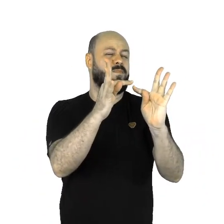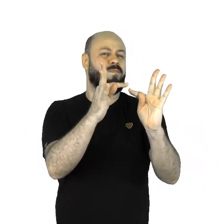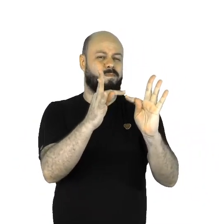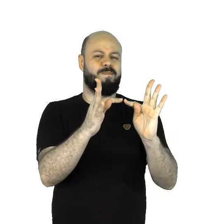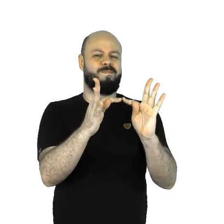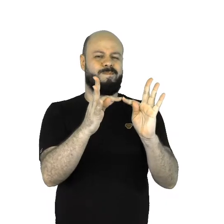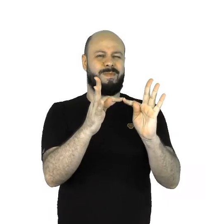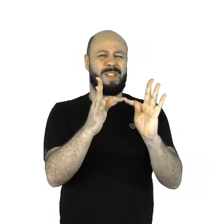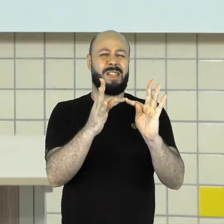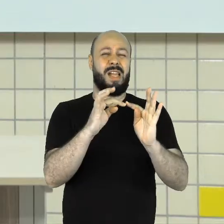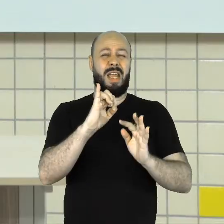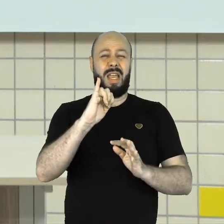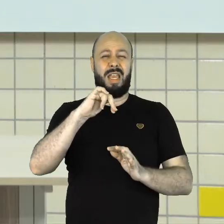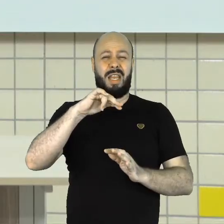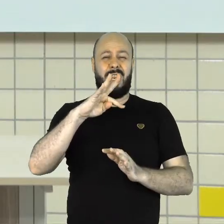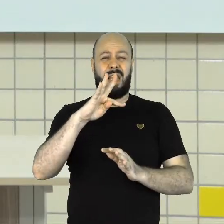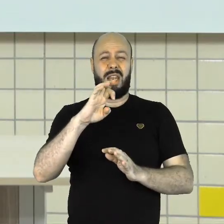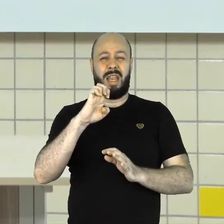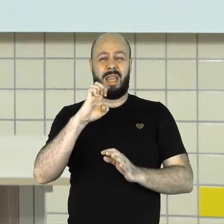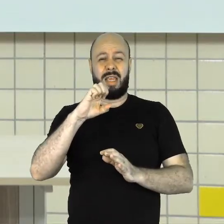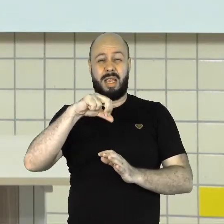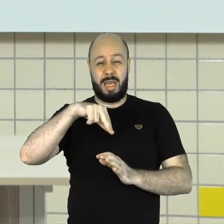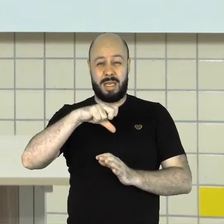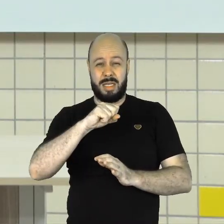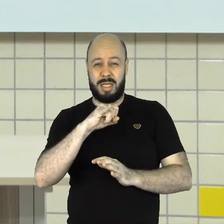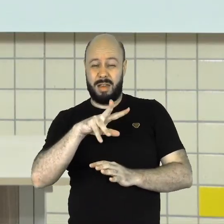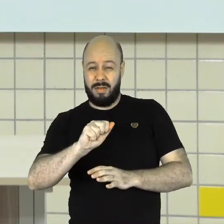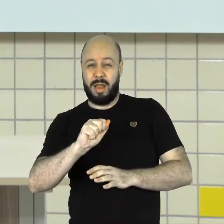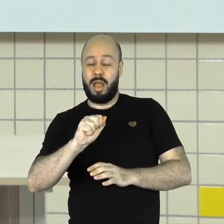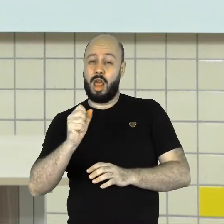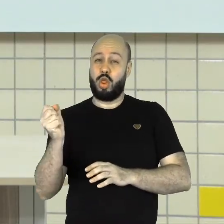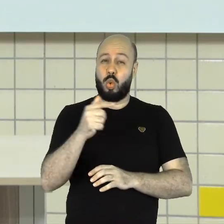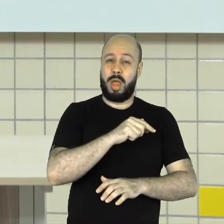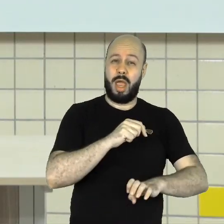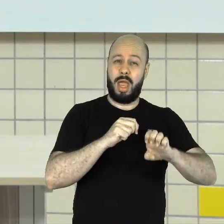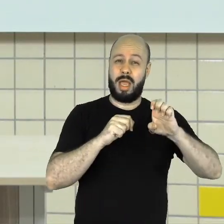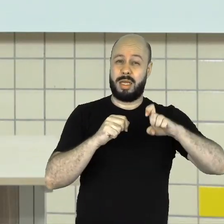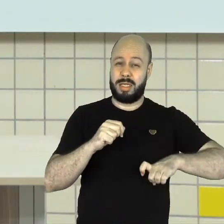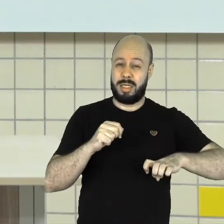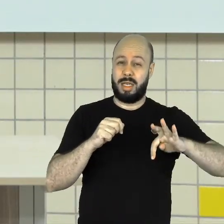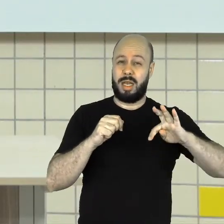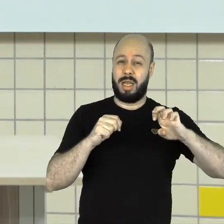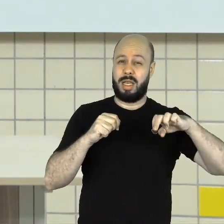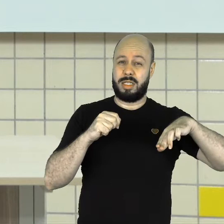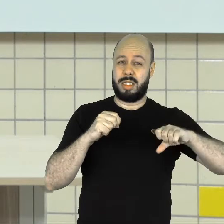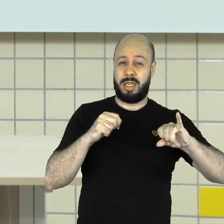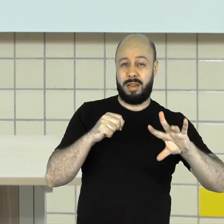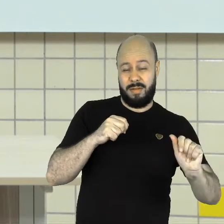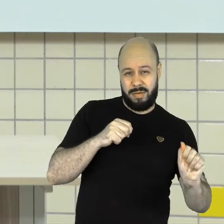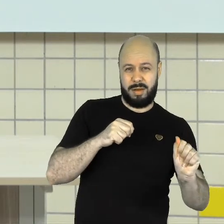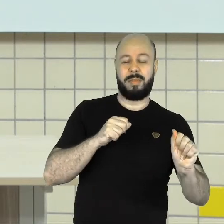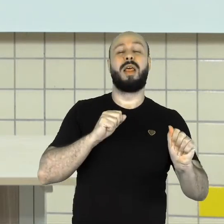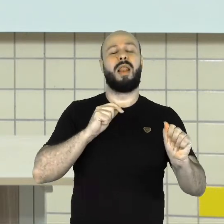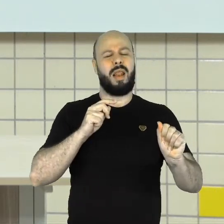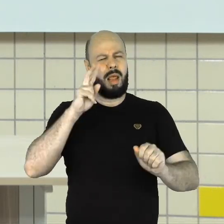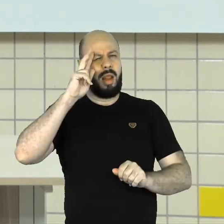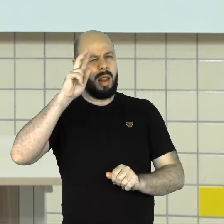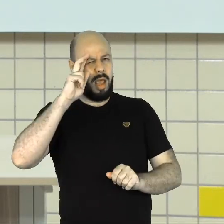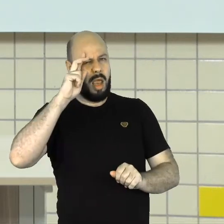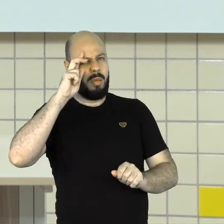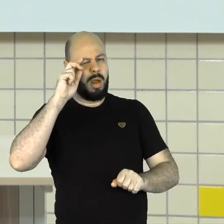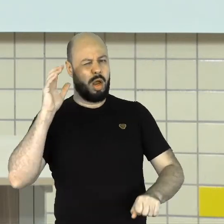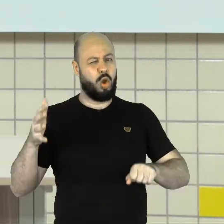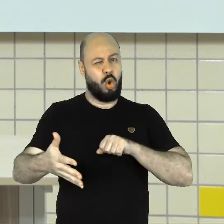tá? Intensiva, do que agricultura extensiva. Lembra que eu falei para vocês de colonização, de revolução verde, de